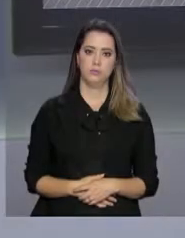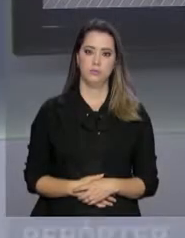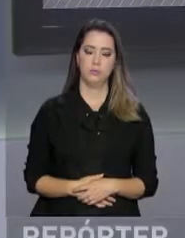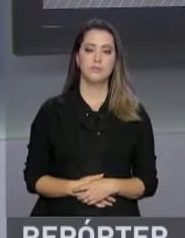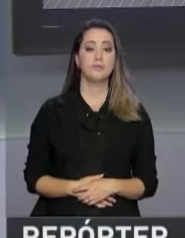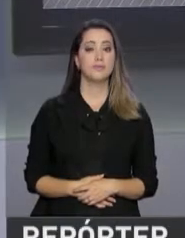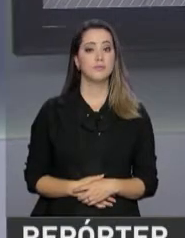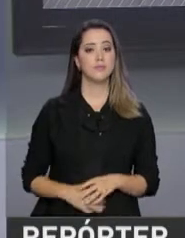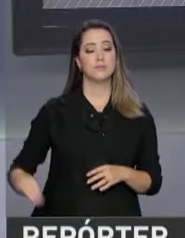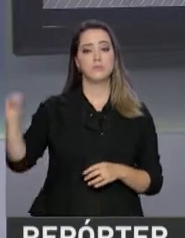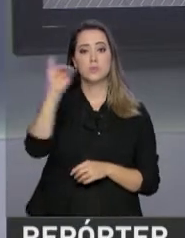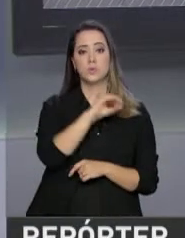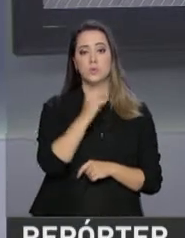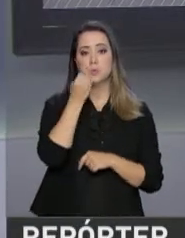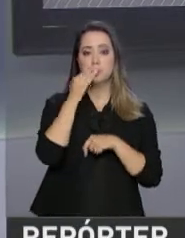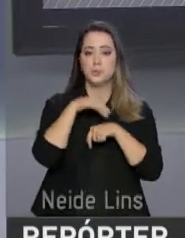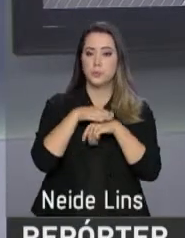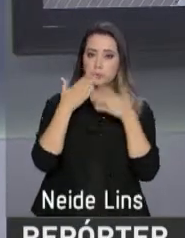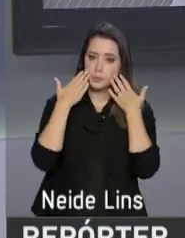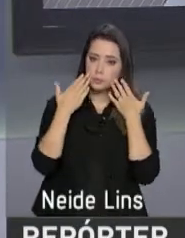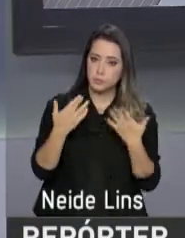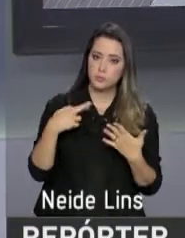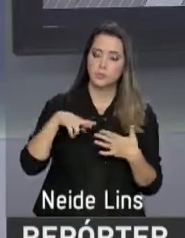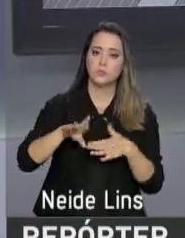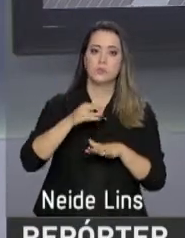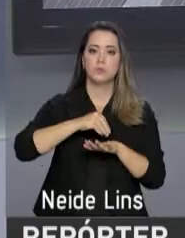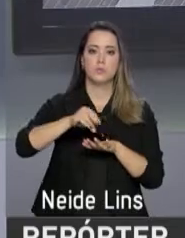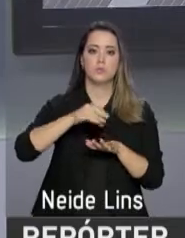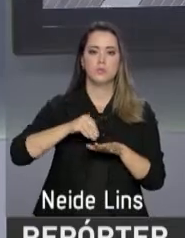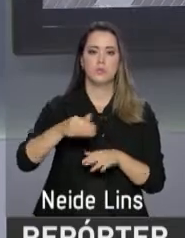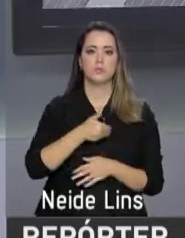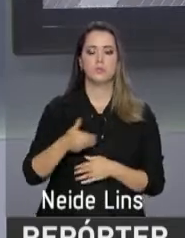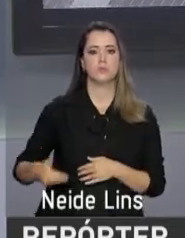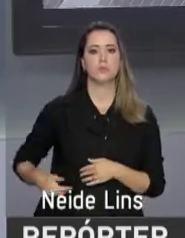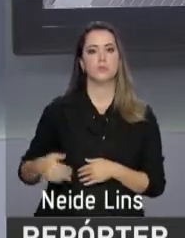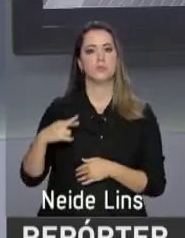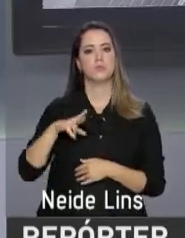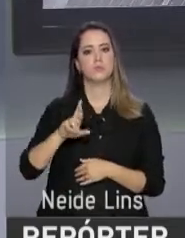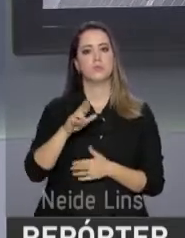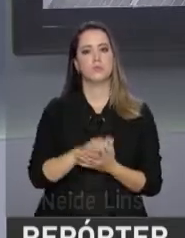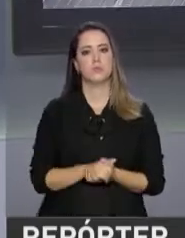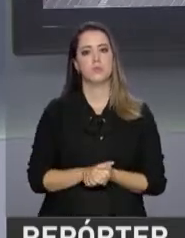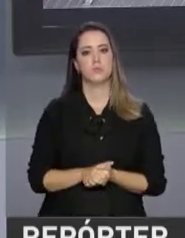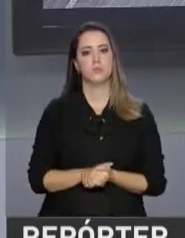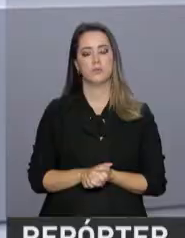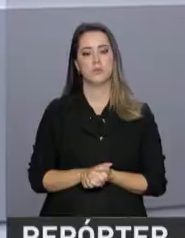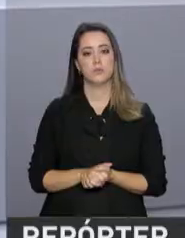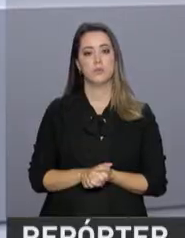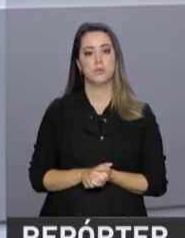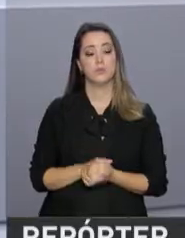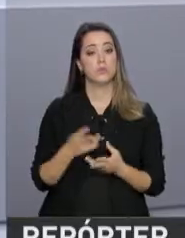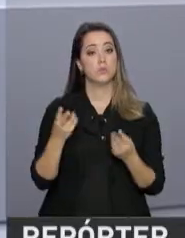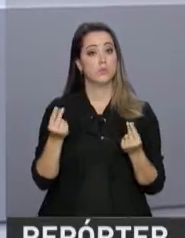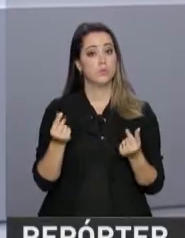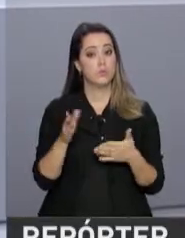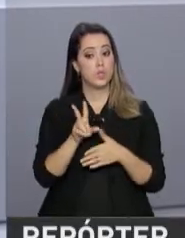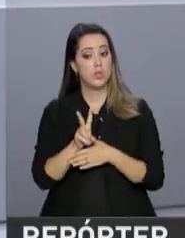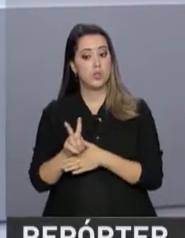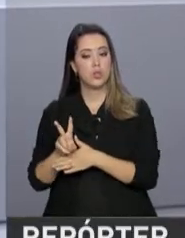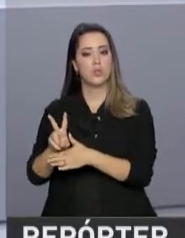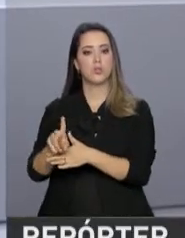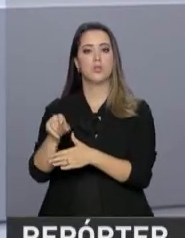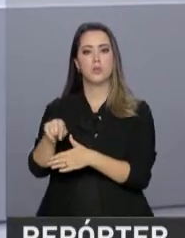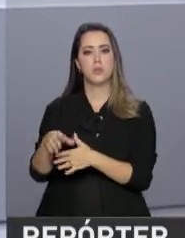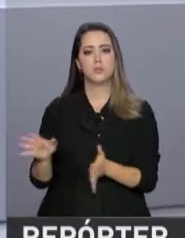olá boa noite estamos de volta com as notícias do governo federal aqui no repórter nbr novas linhas de crédito